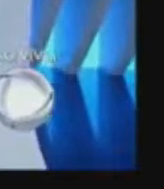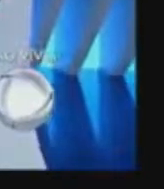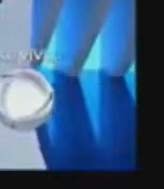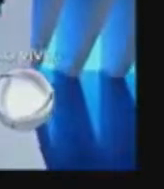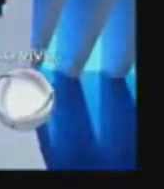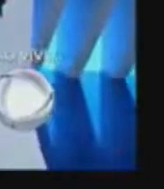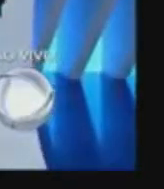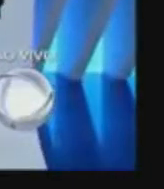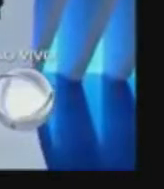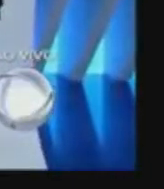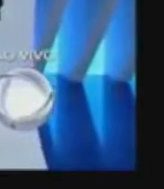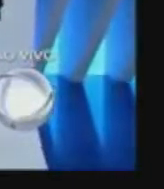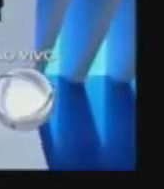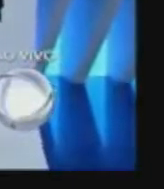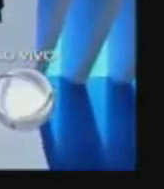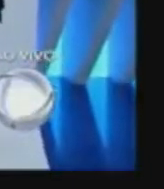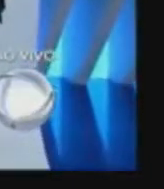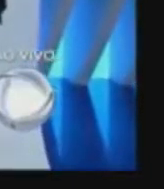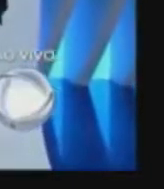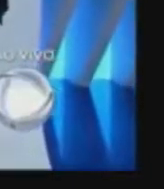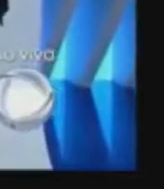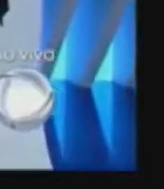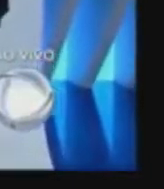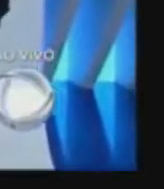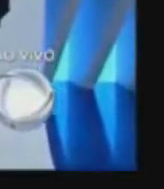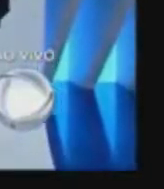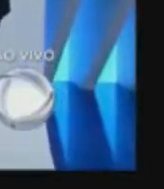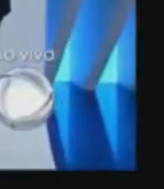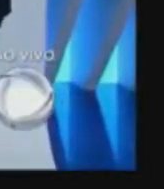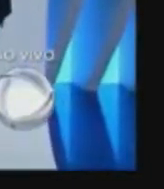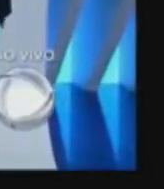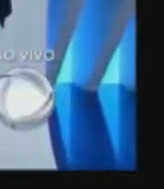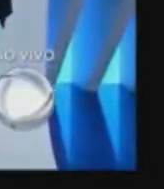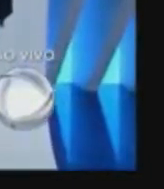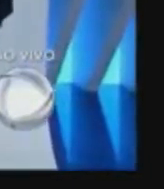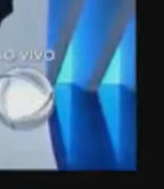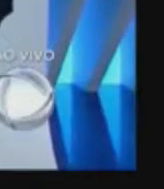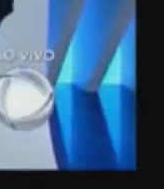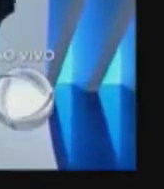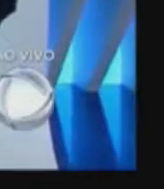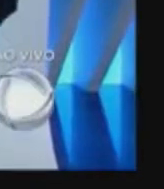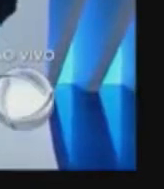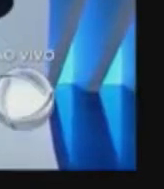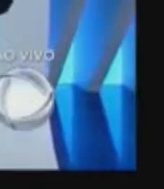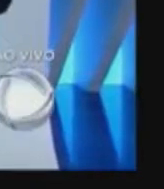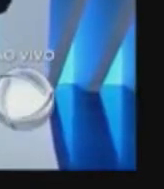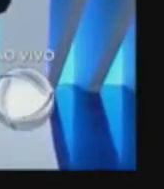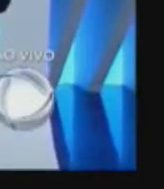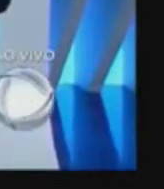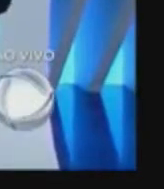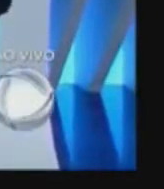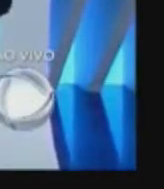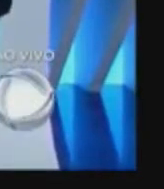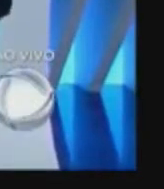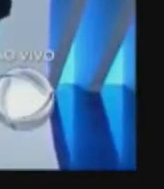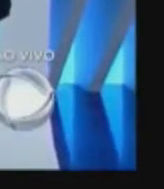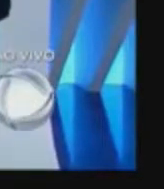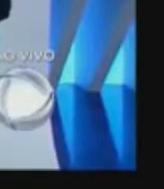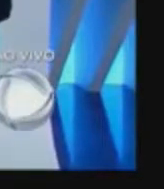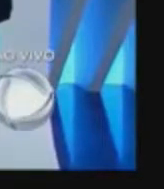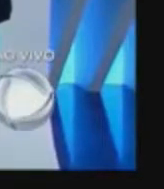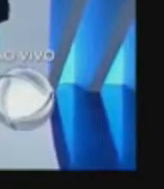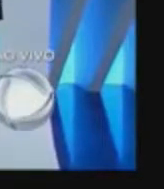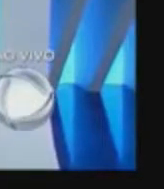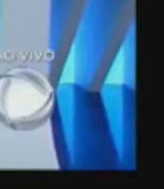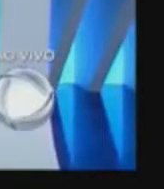10 dias sem baile na área. Em respeito a todos os moradores, facção pensa sempre no melhor para as nossas comunidades, onde predomina,